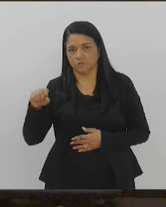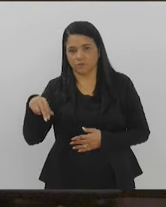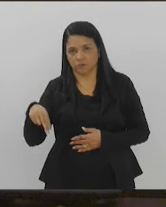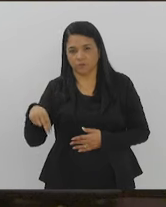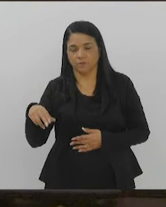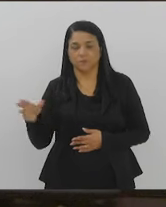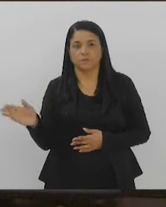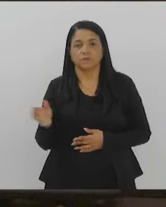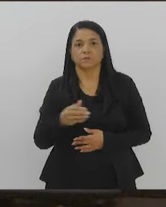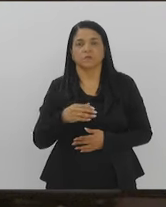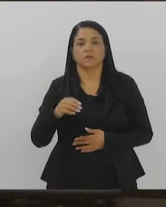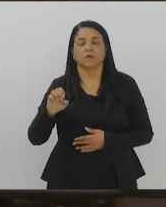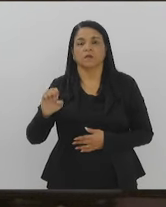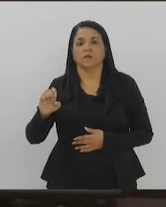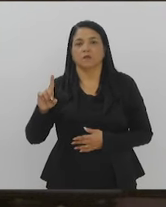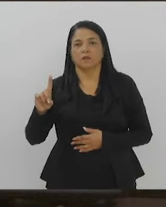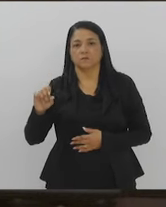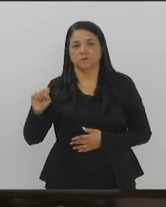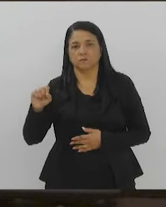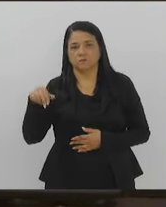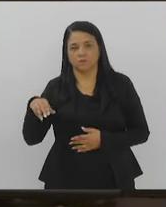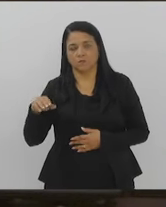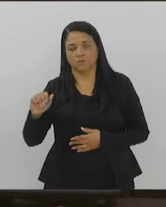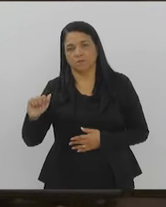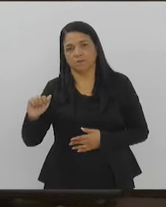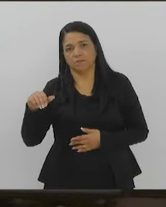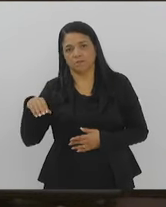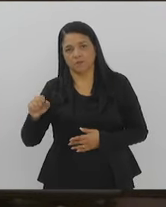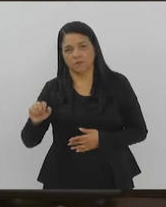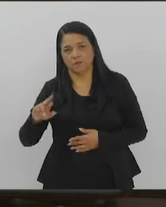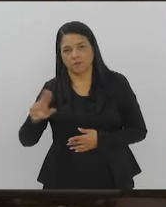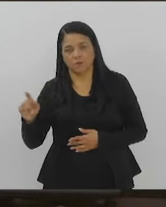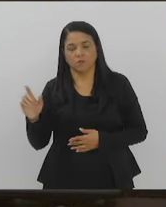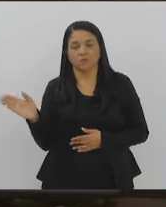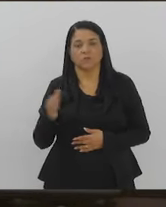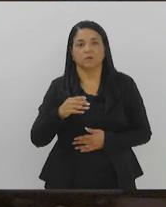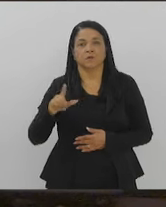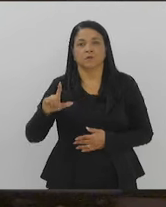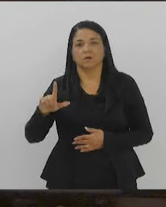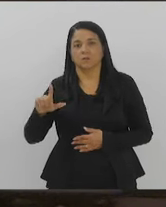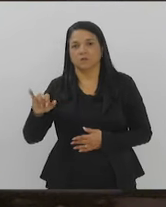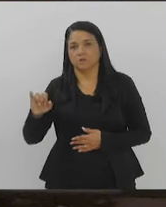pastor Edson do Amaral, pastora Lígia Amaral,